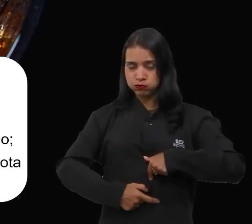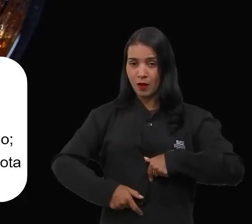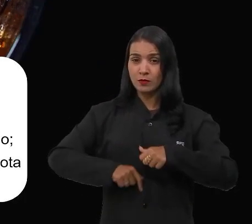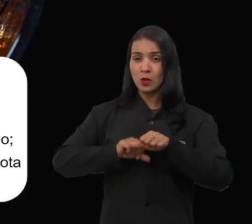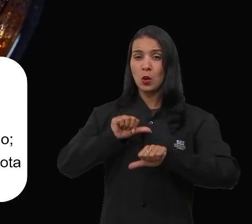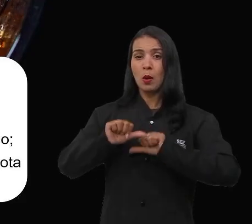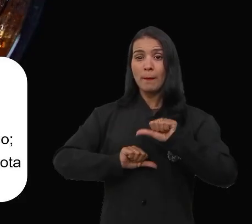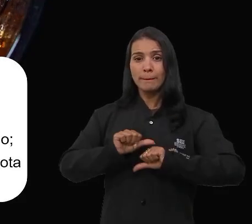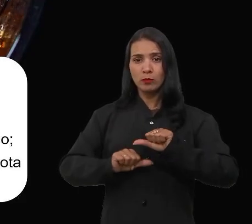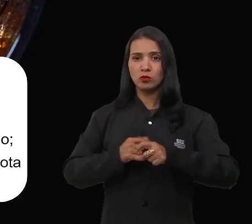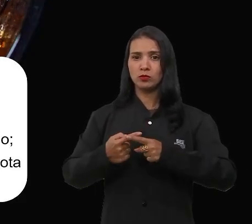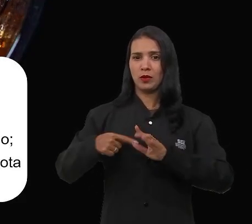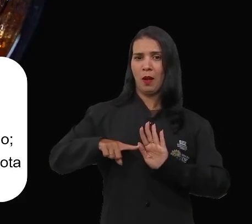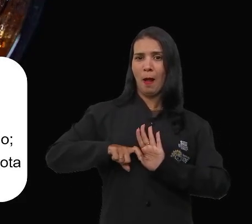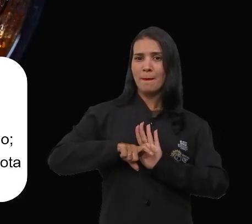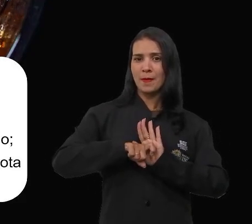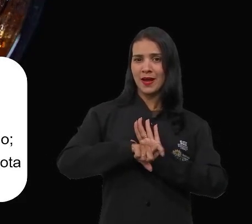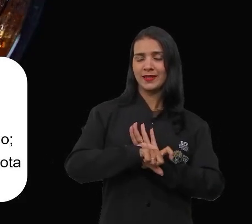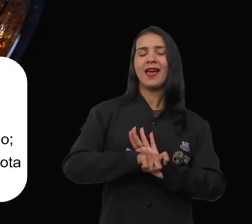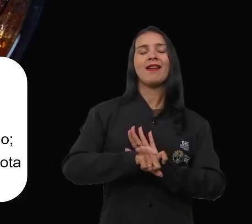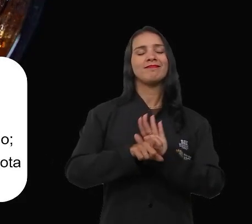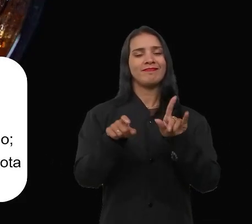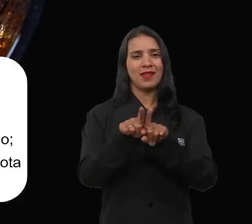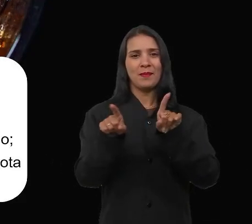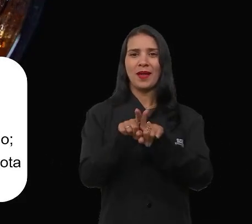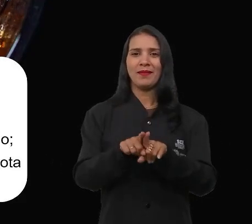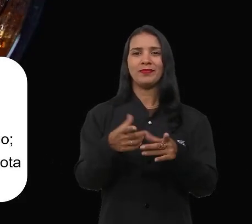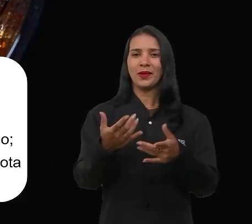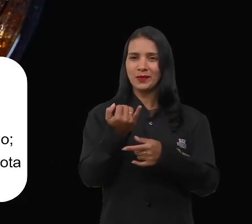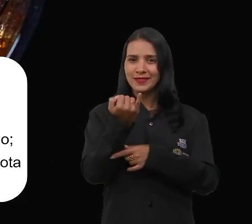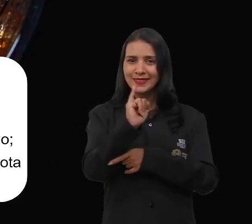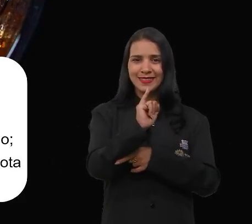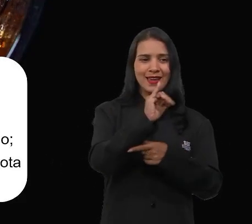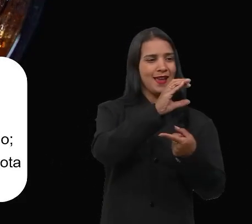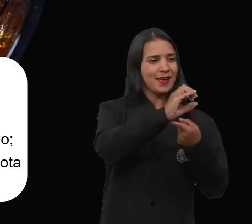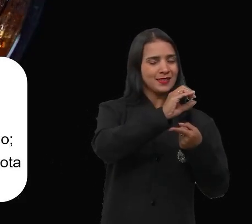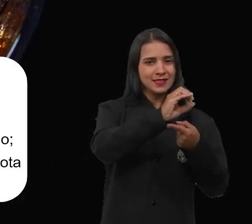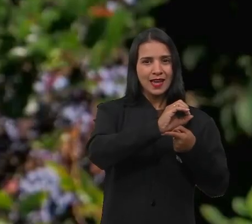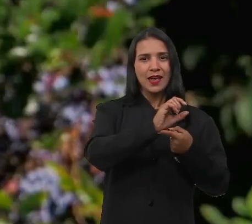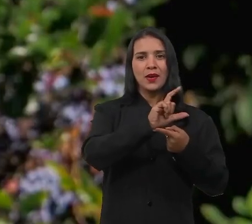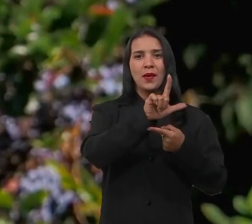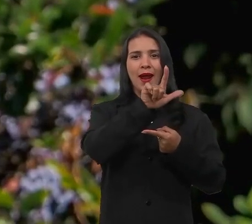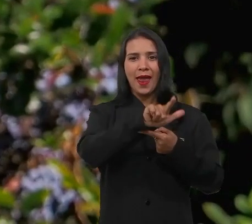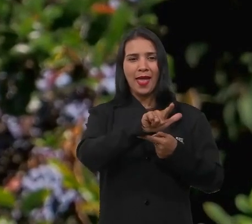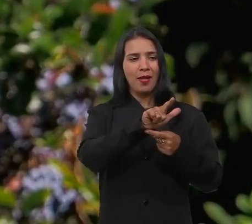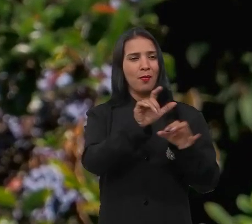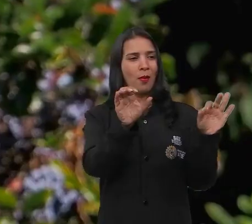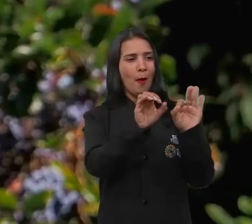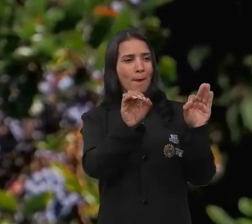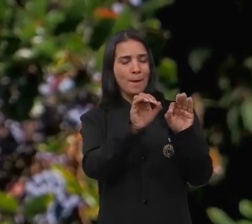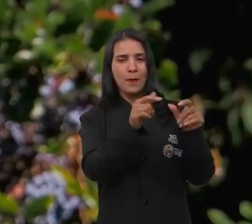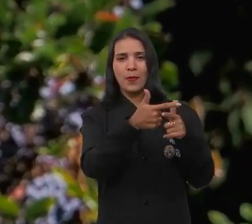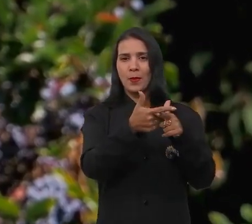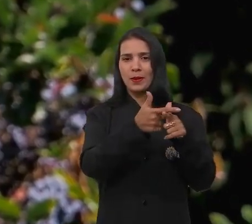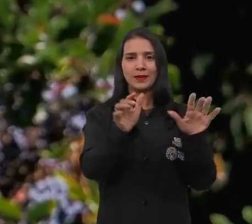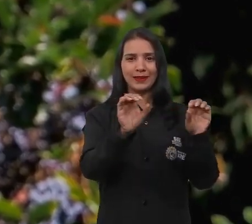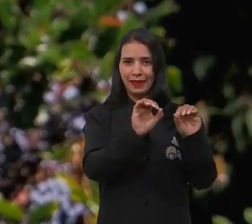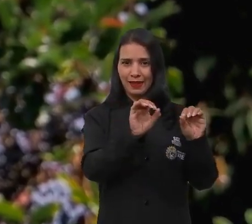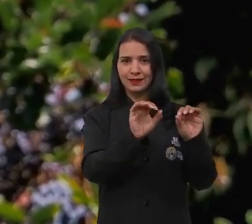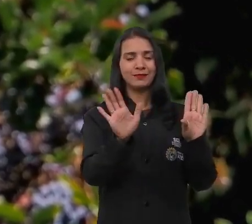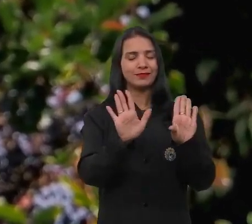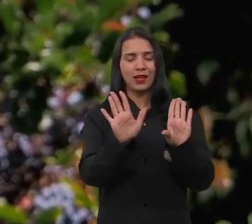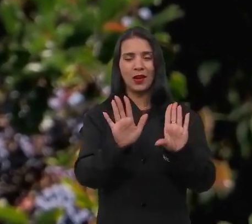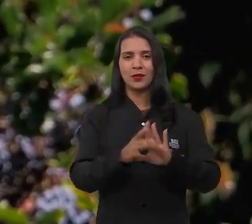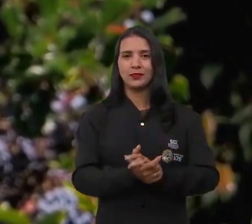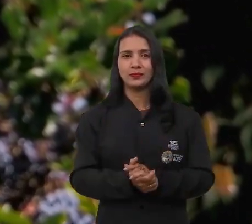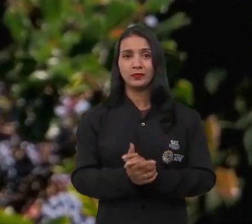bactérias intestinais, tá, gente? Então, nem o zero tá isento de culpas. Aí, outro alimento,